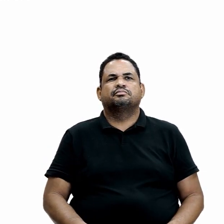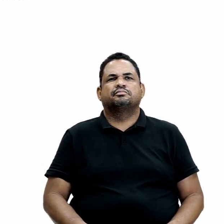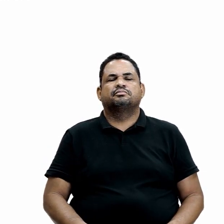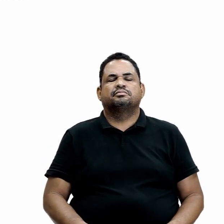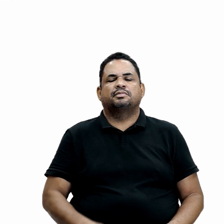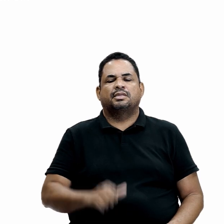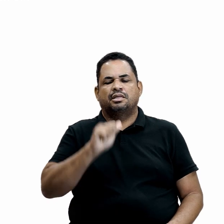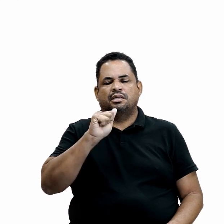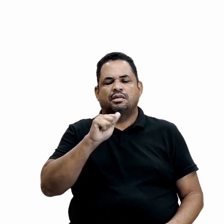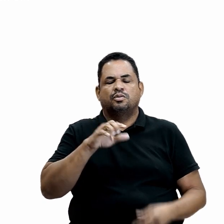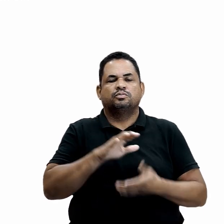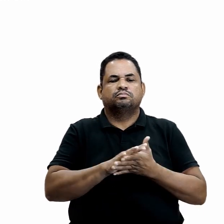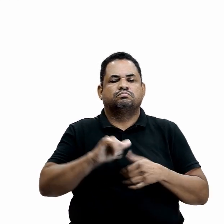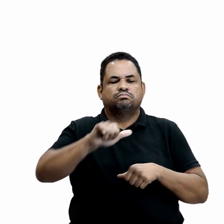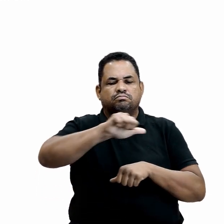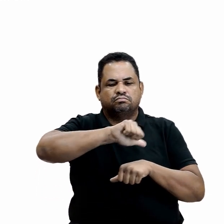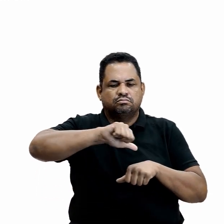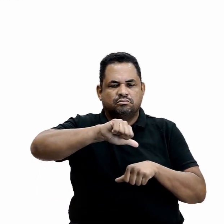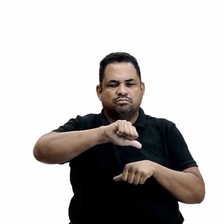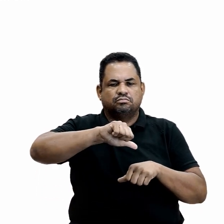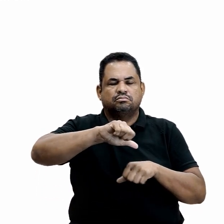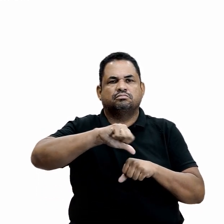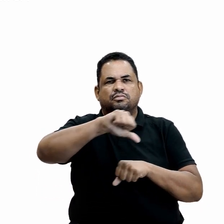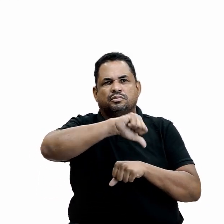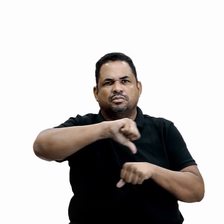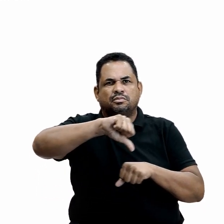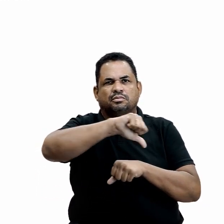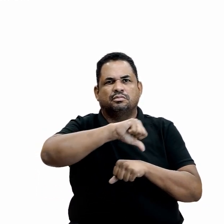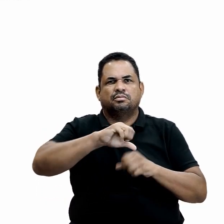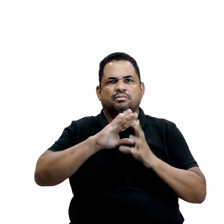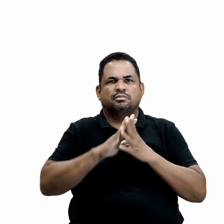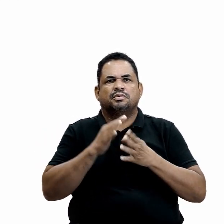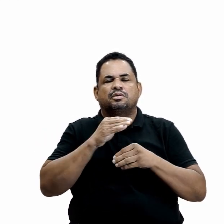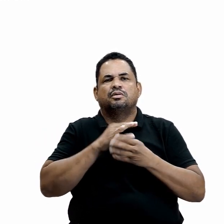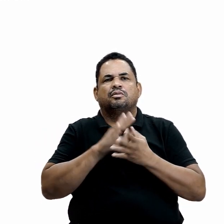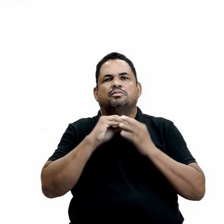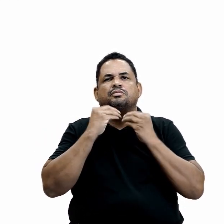A, o vinagre é uma substância pura